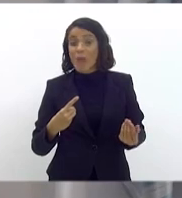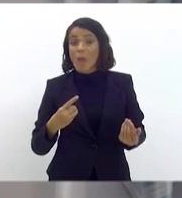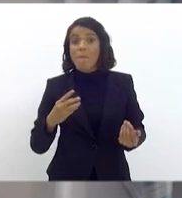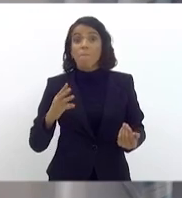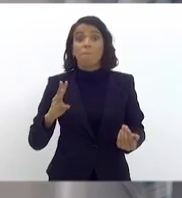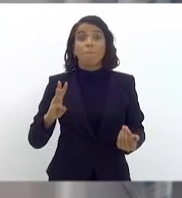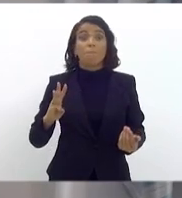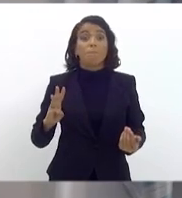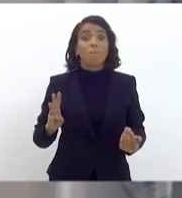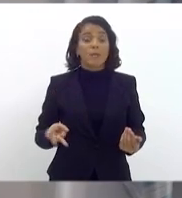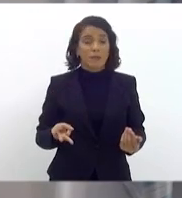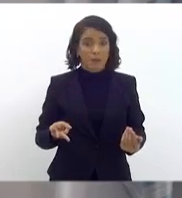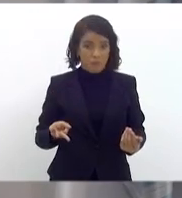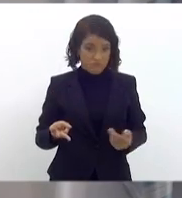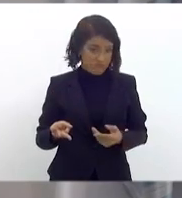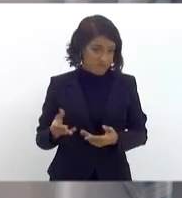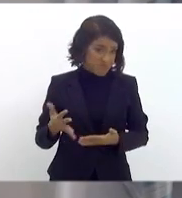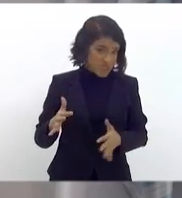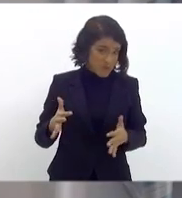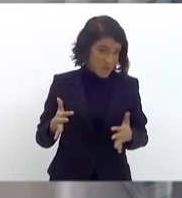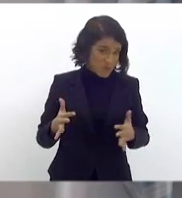2.731 milhares, ou seja, isso dá